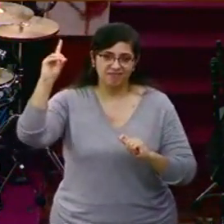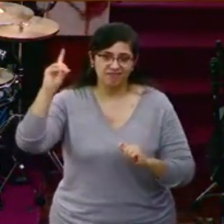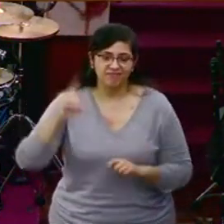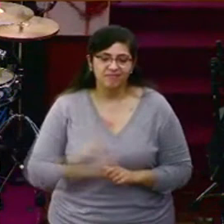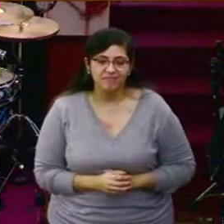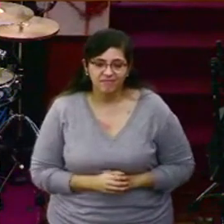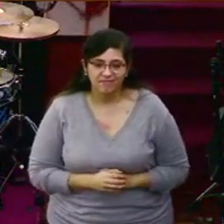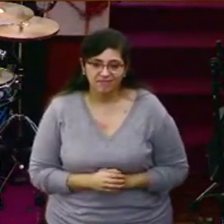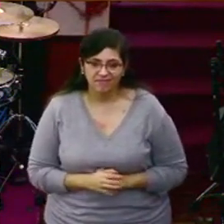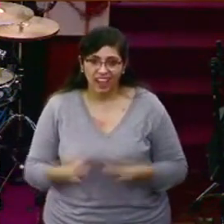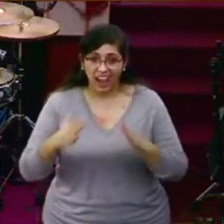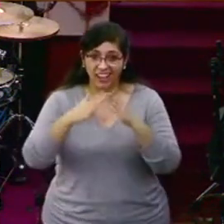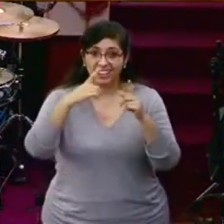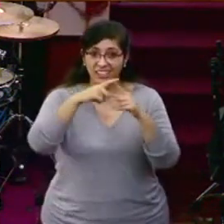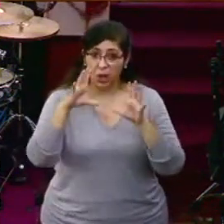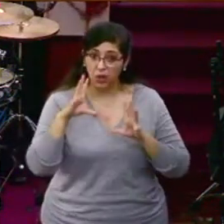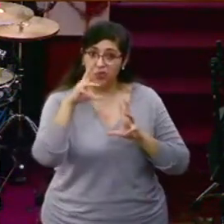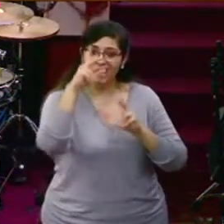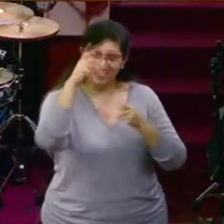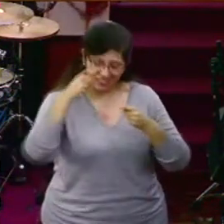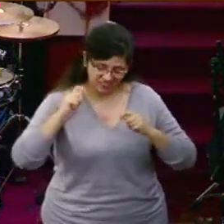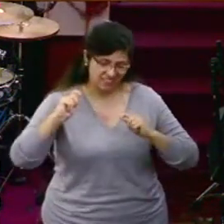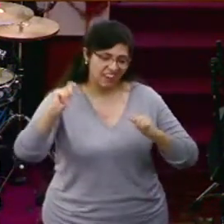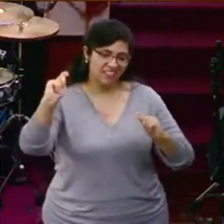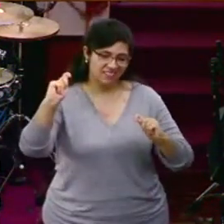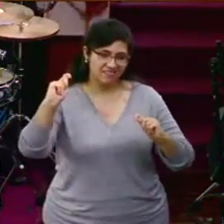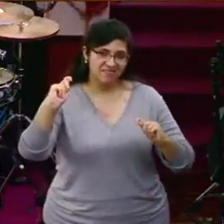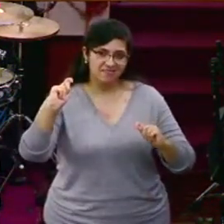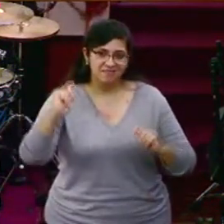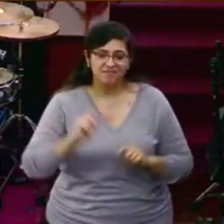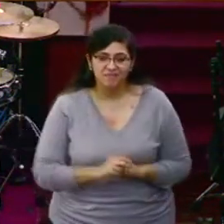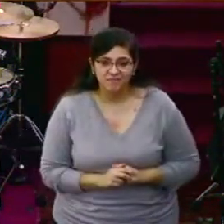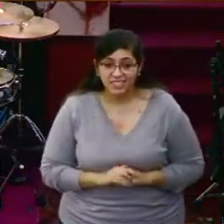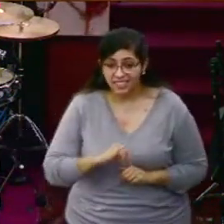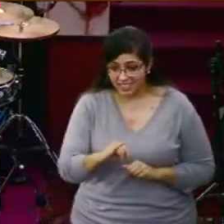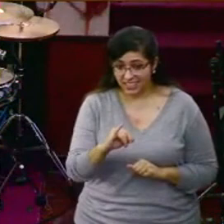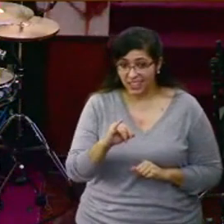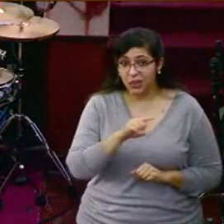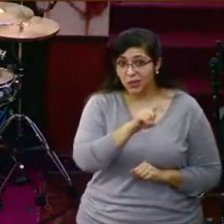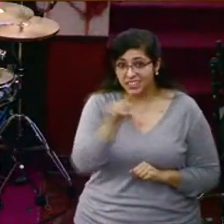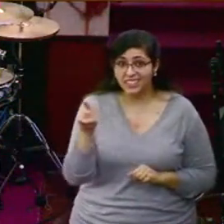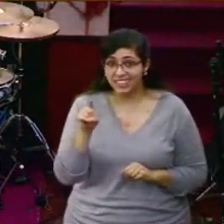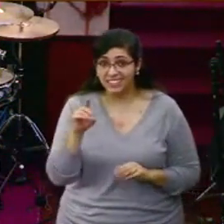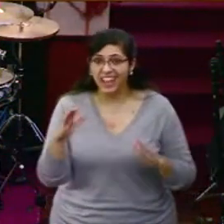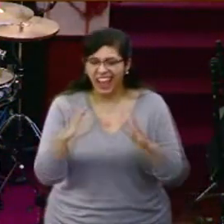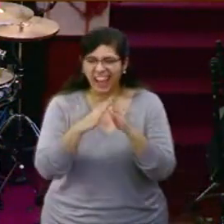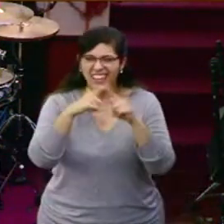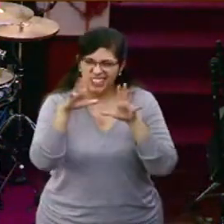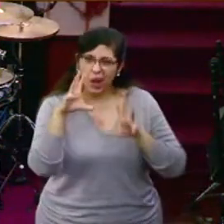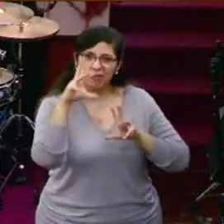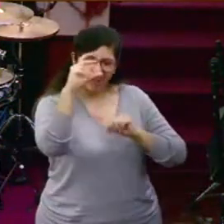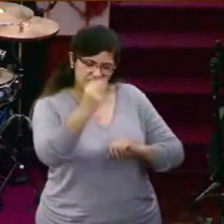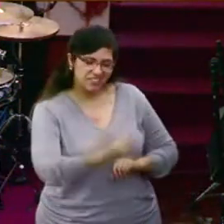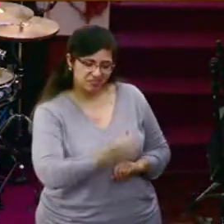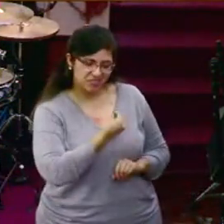força da igreja vem daquele que a fortalece se você faz parte da igreja viva essa força não